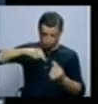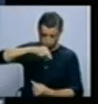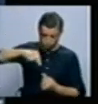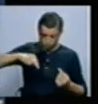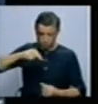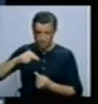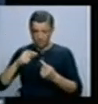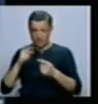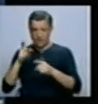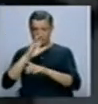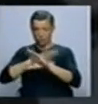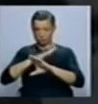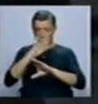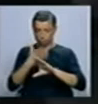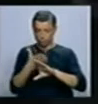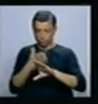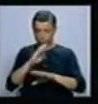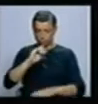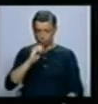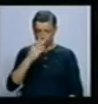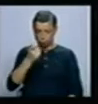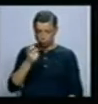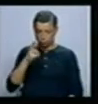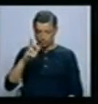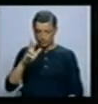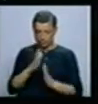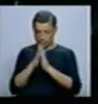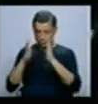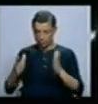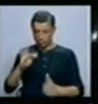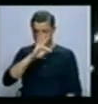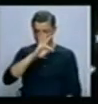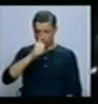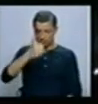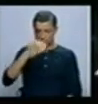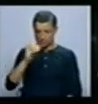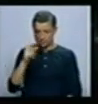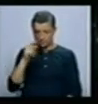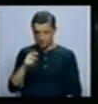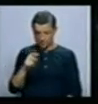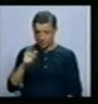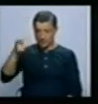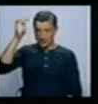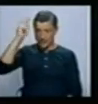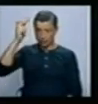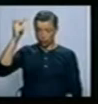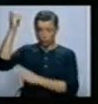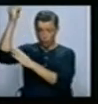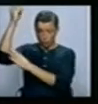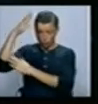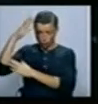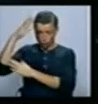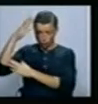super espirais têm, em média, diâmetros de 450 mil anos-luz